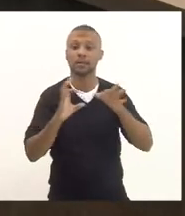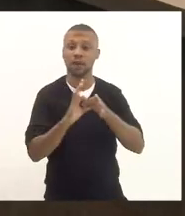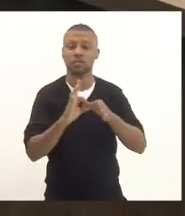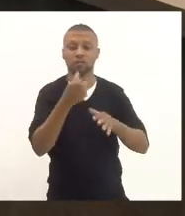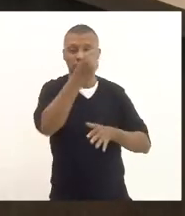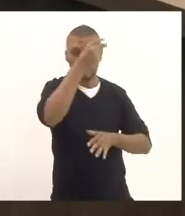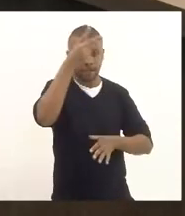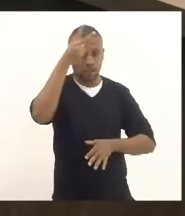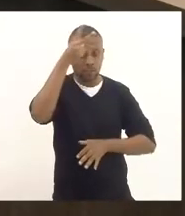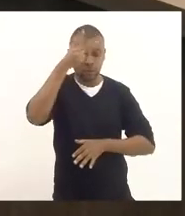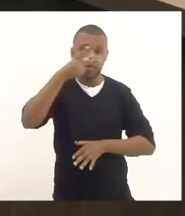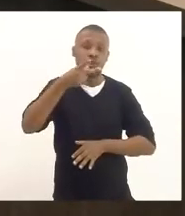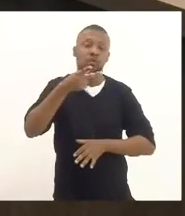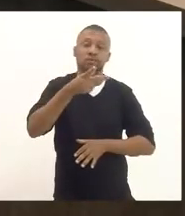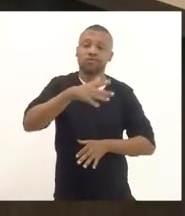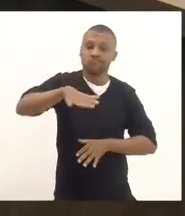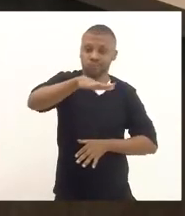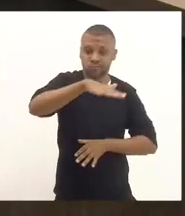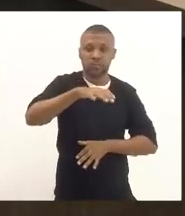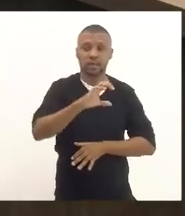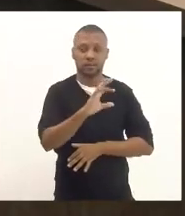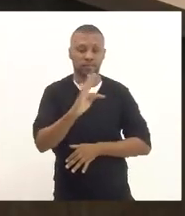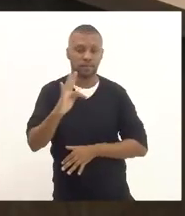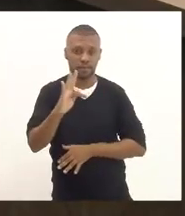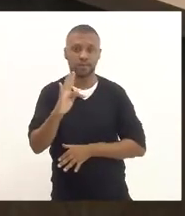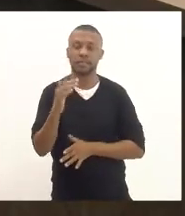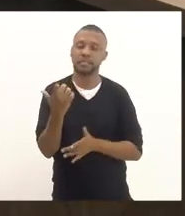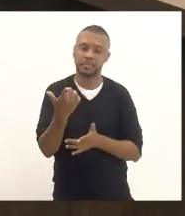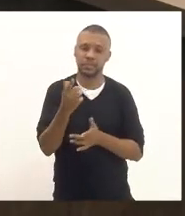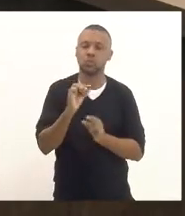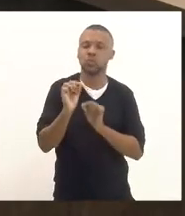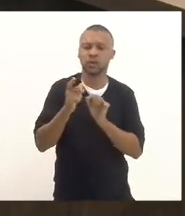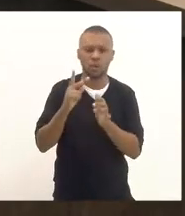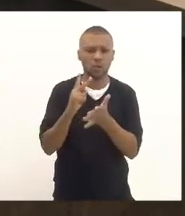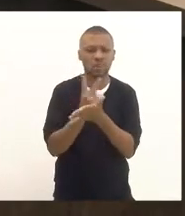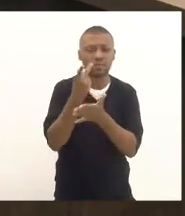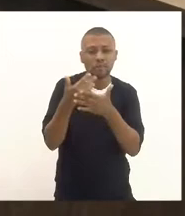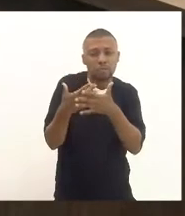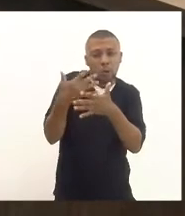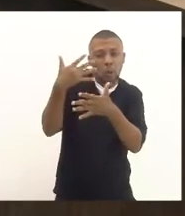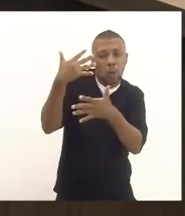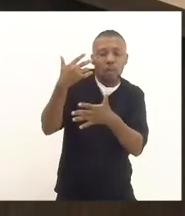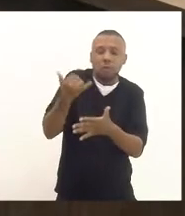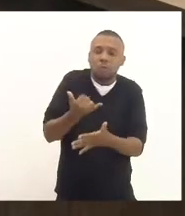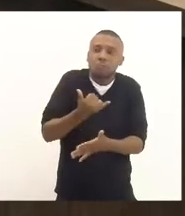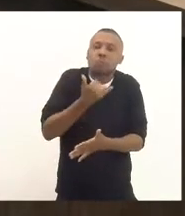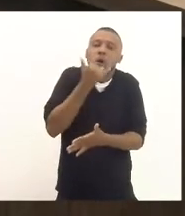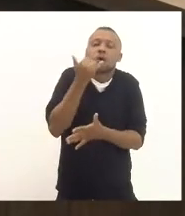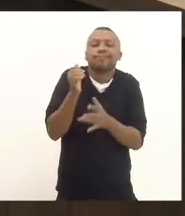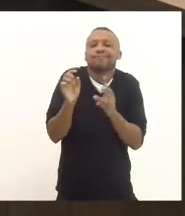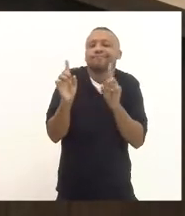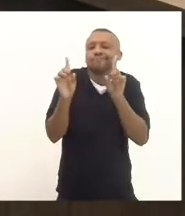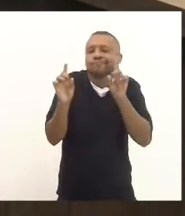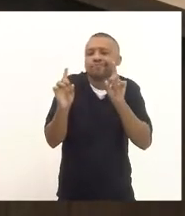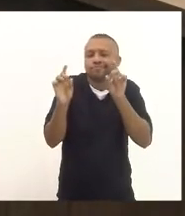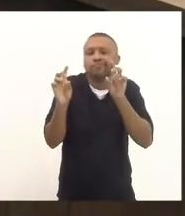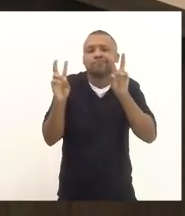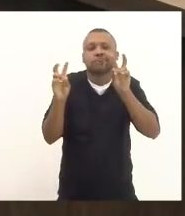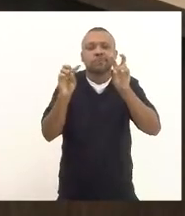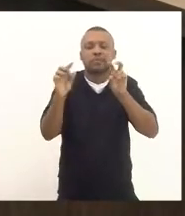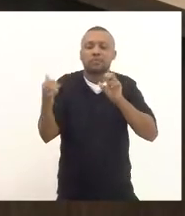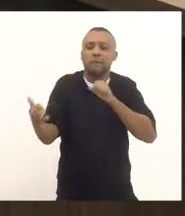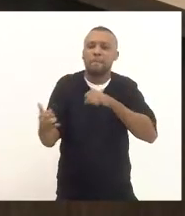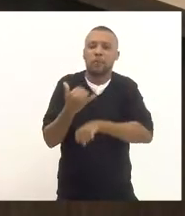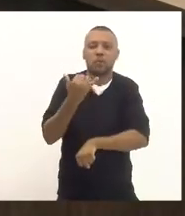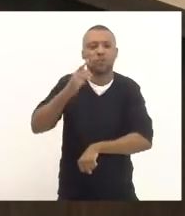Prefeitura Municipal que desde ao trágico por assim dizer incidente de